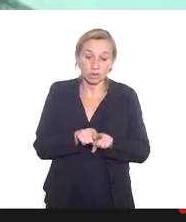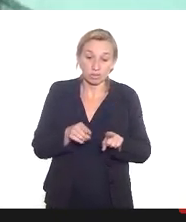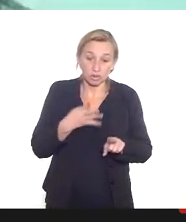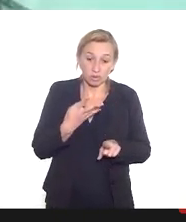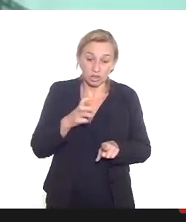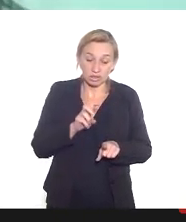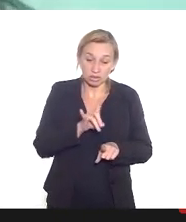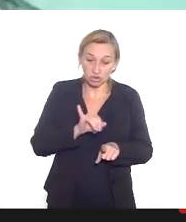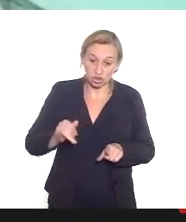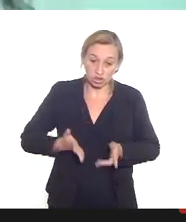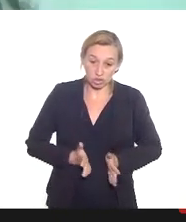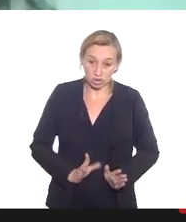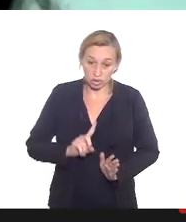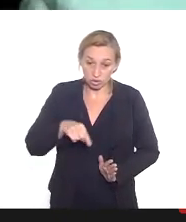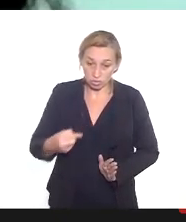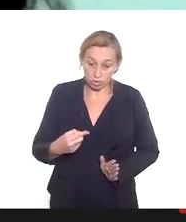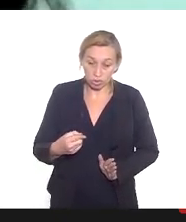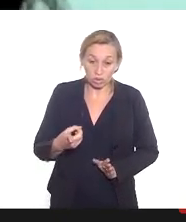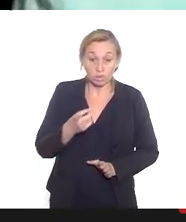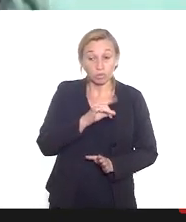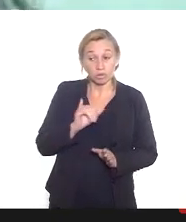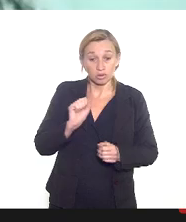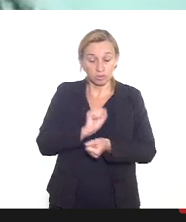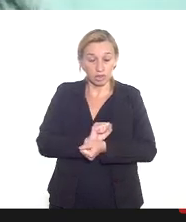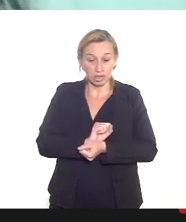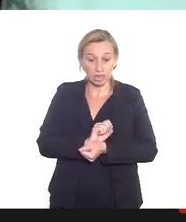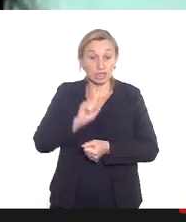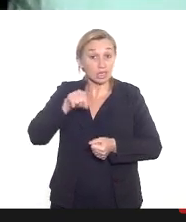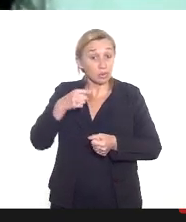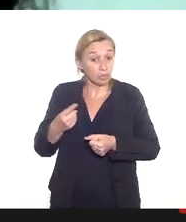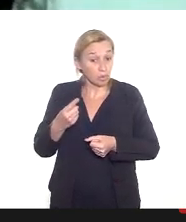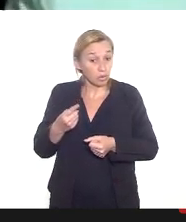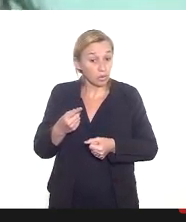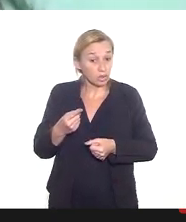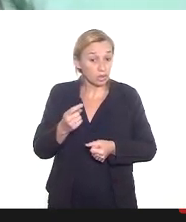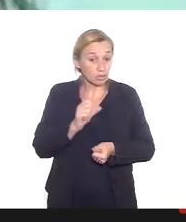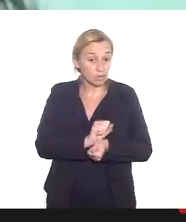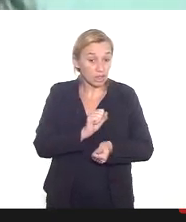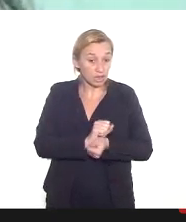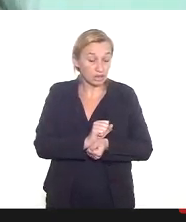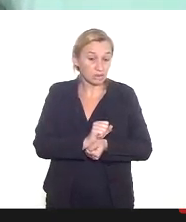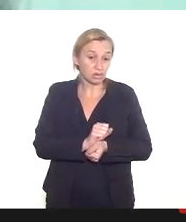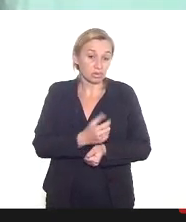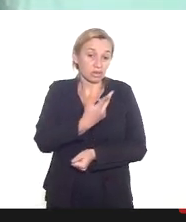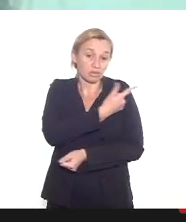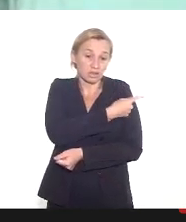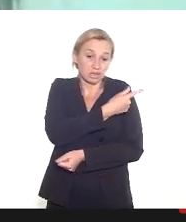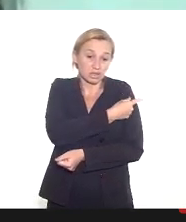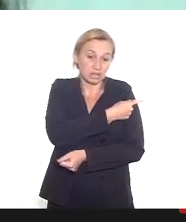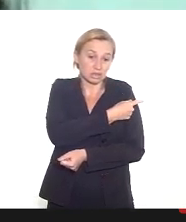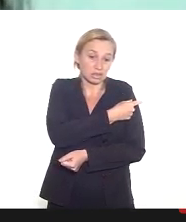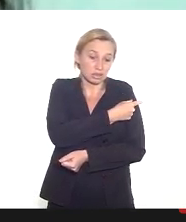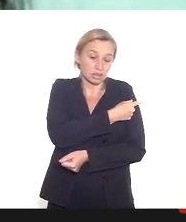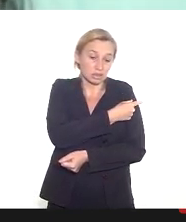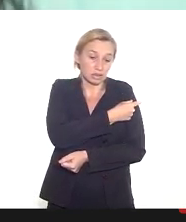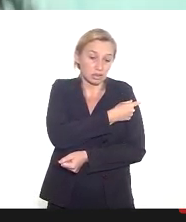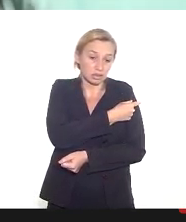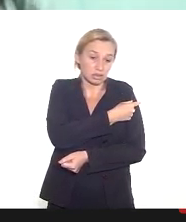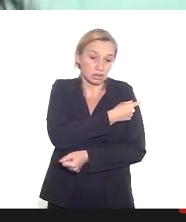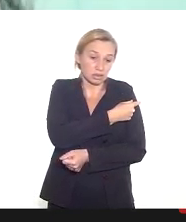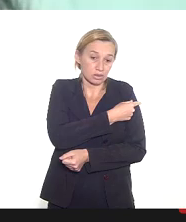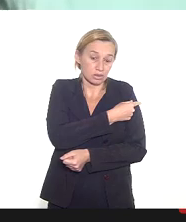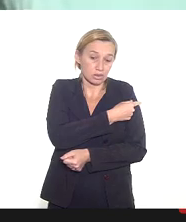é orgia de um modo geral e depois eu estrangeiro dessa vacinação da gestante e puérperas apenas